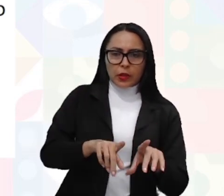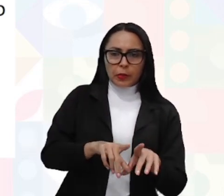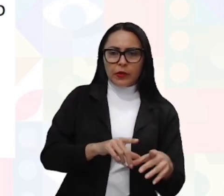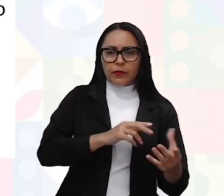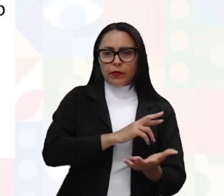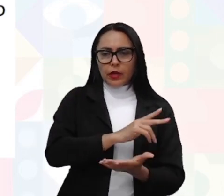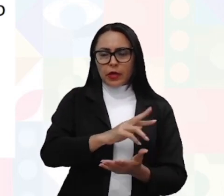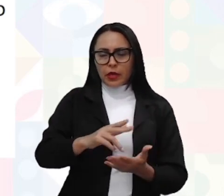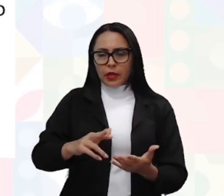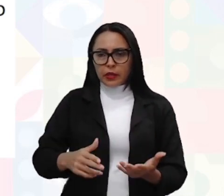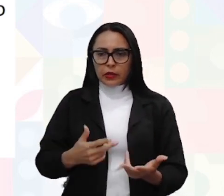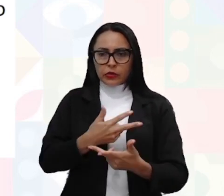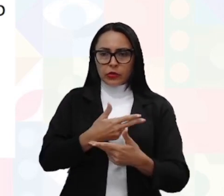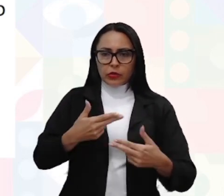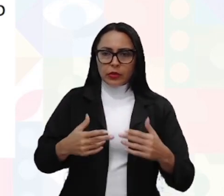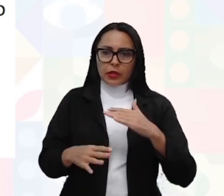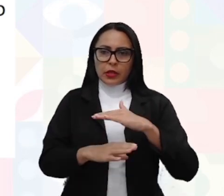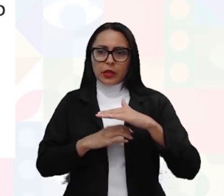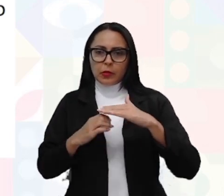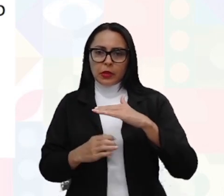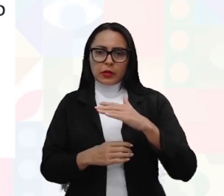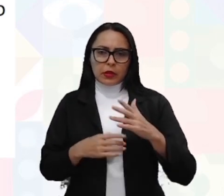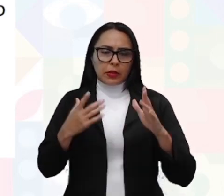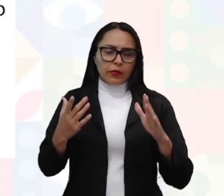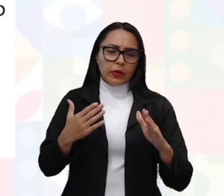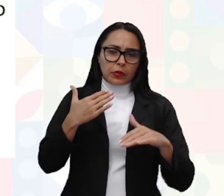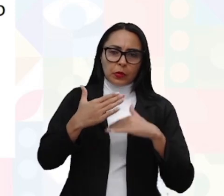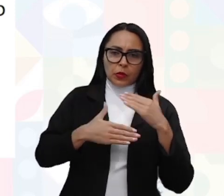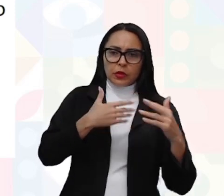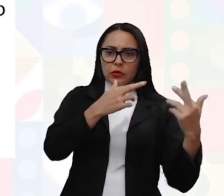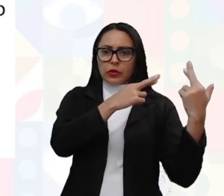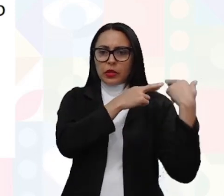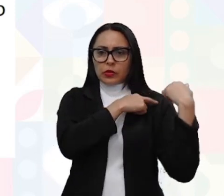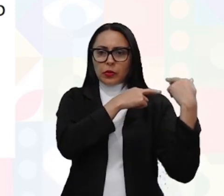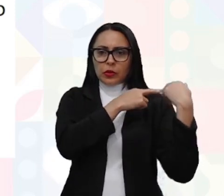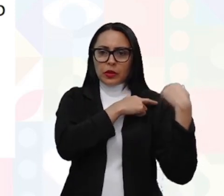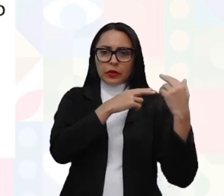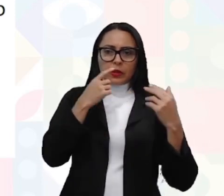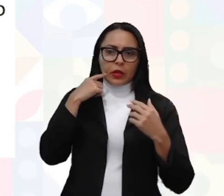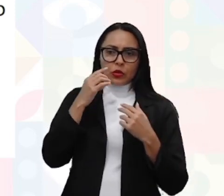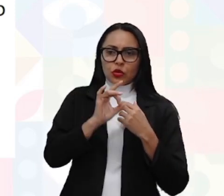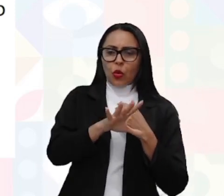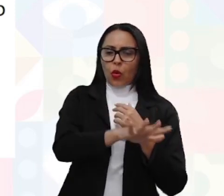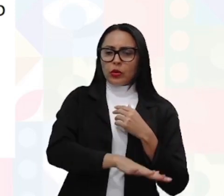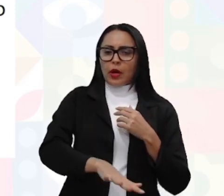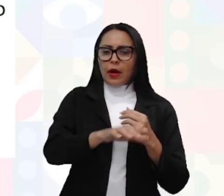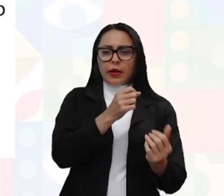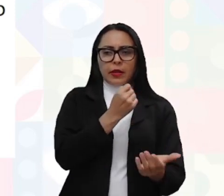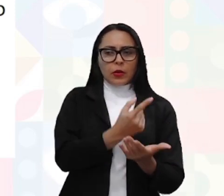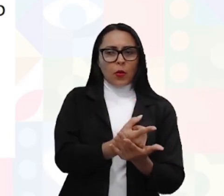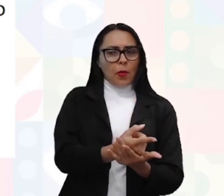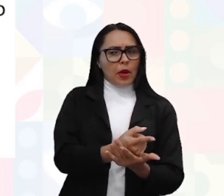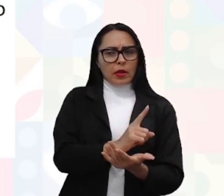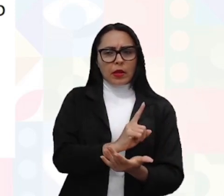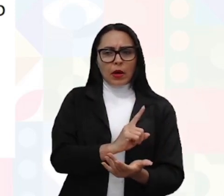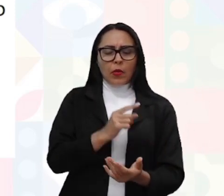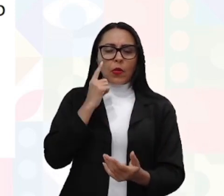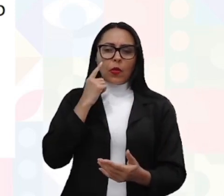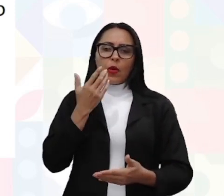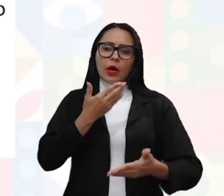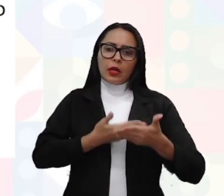da empresa e não deve ser um processo de responsabilidade exclusivo da área de compras. O